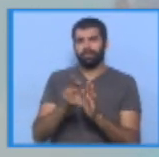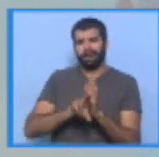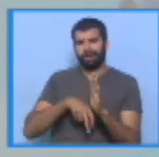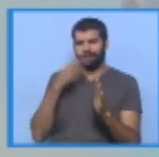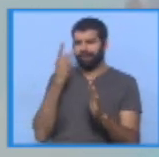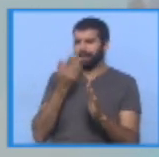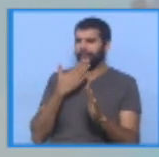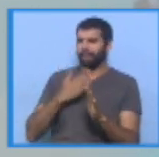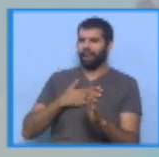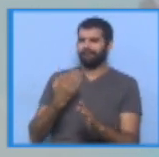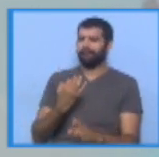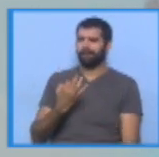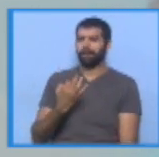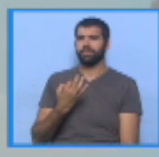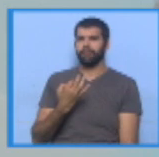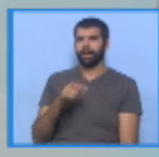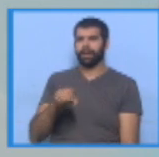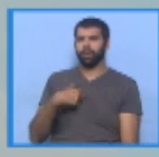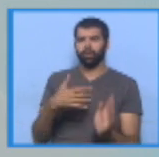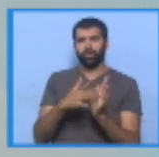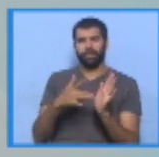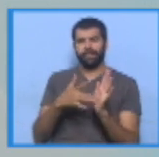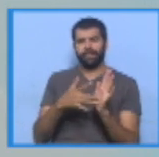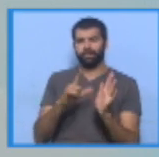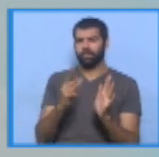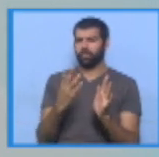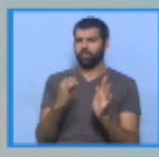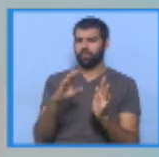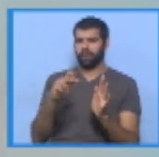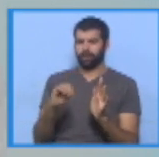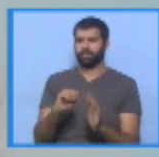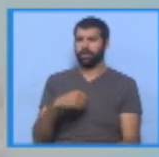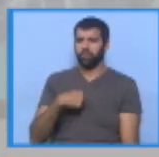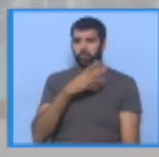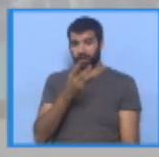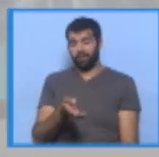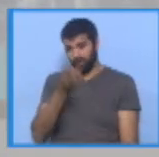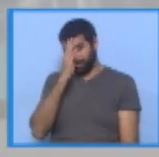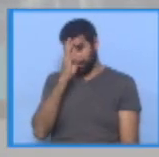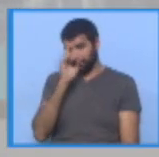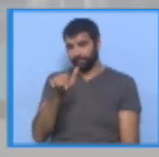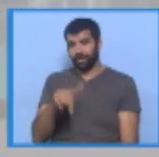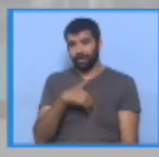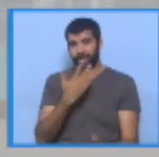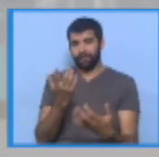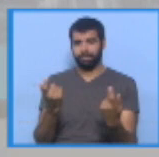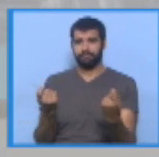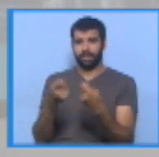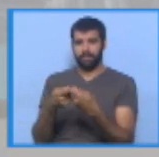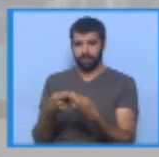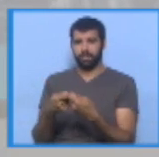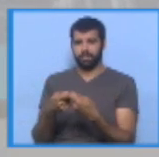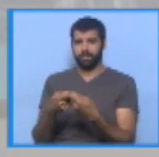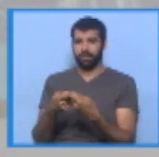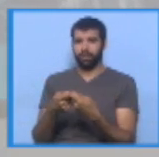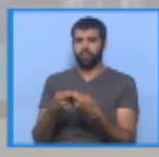é, que nos é proposta aqui no Evangelho de Lucas. Eu diria, antes de mais, que até se enquadra com a vivência que